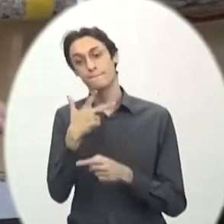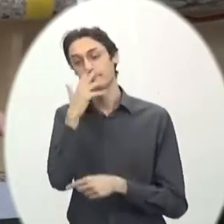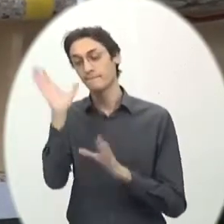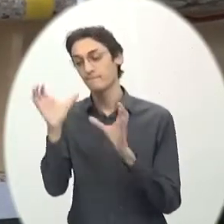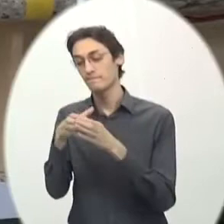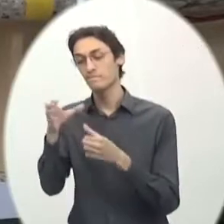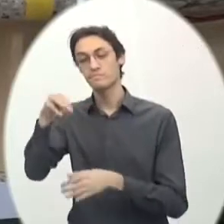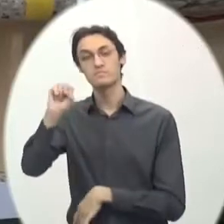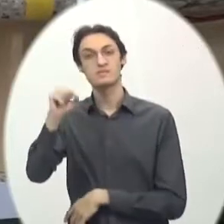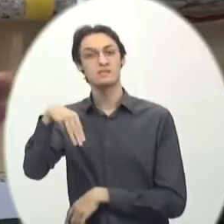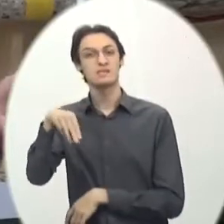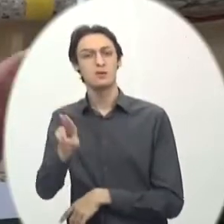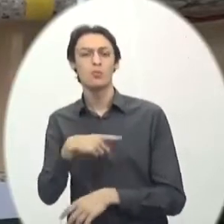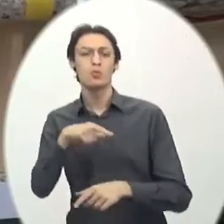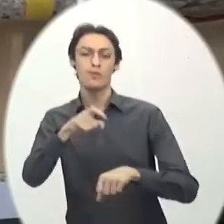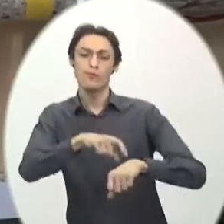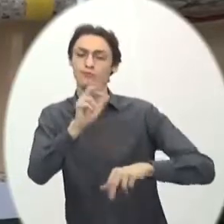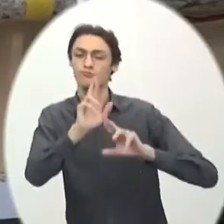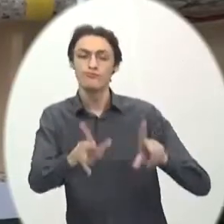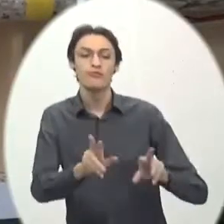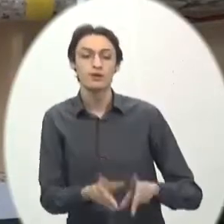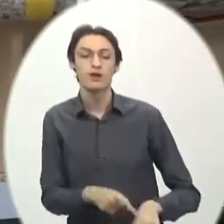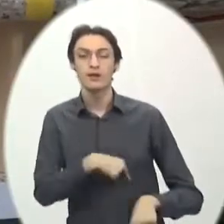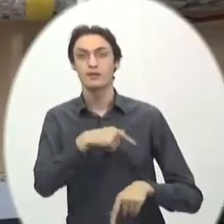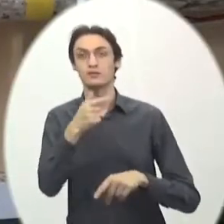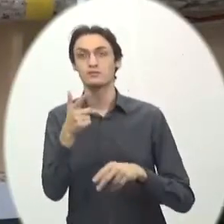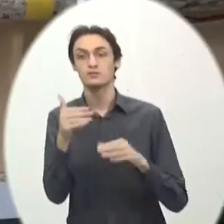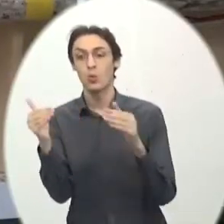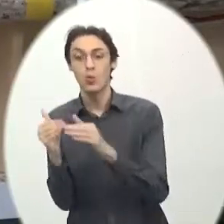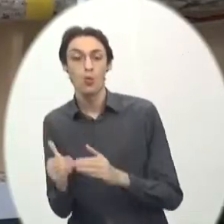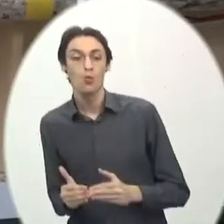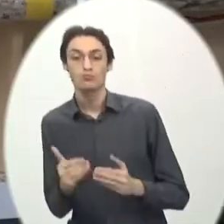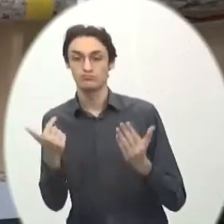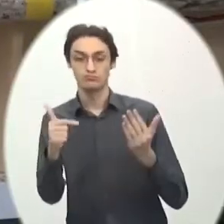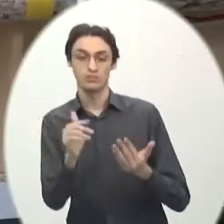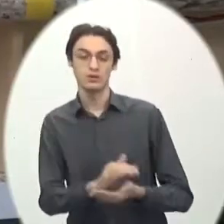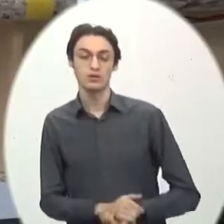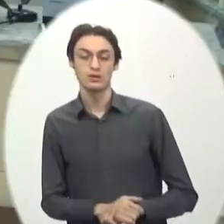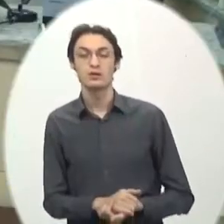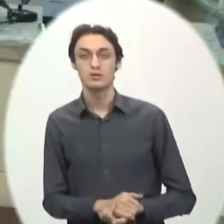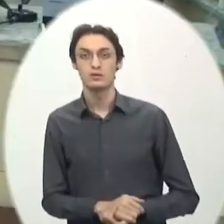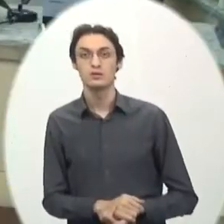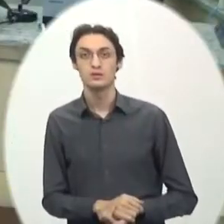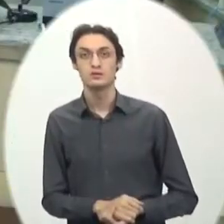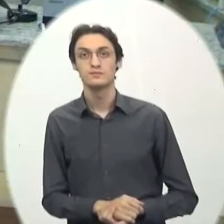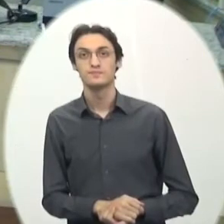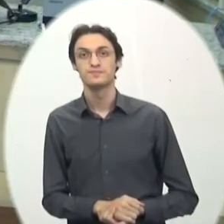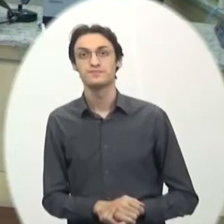são trabalhos diferentes, horários diferentes. Não coincidia a atividade de forma alguma. Perfeitamente.